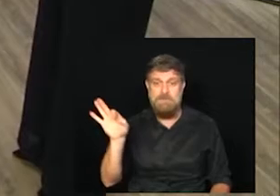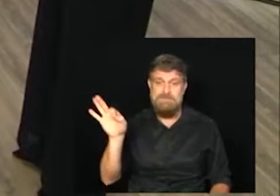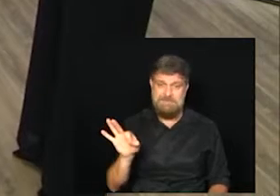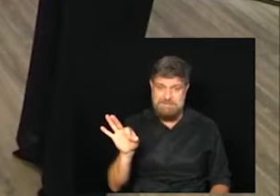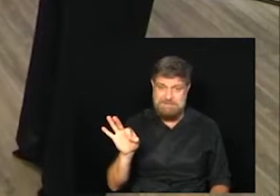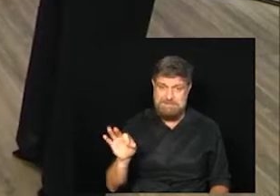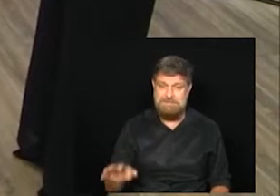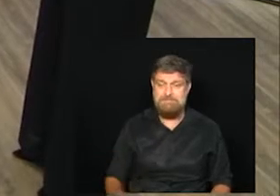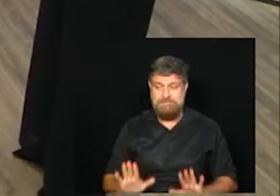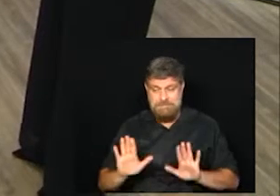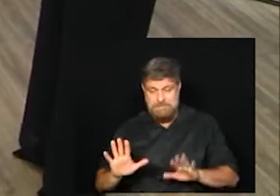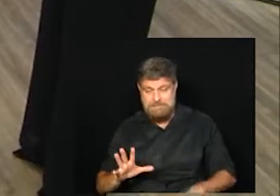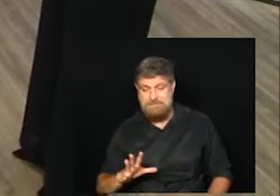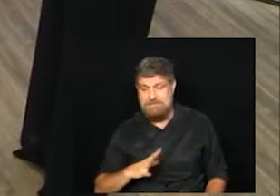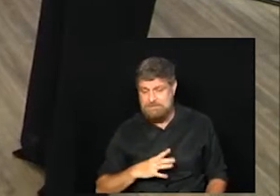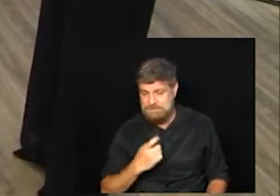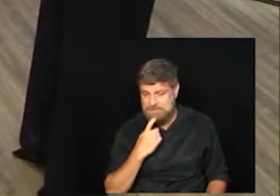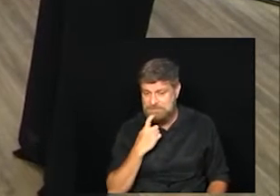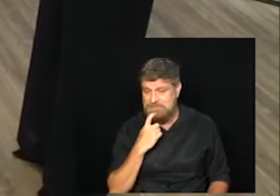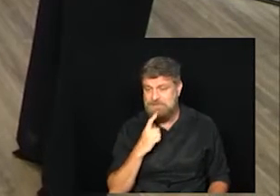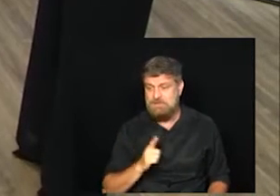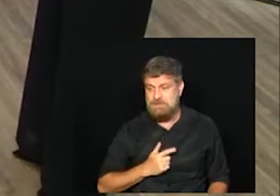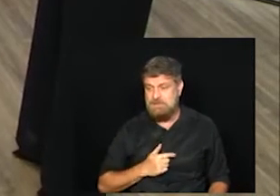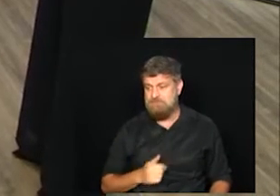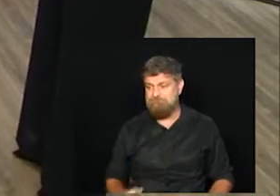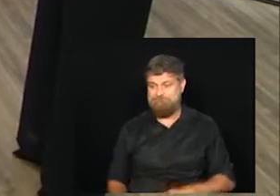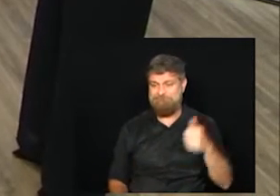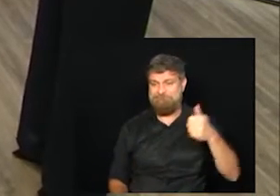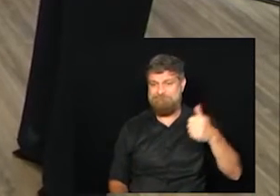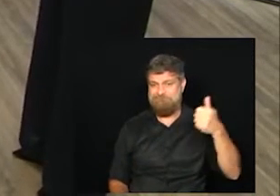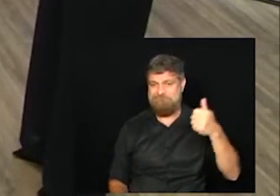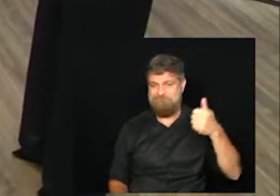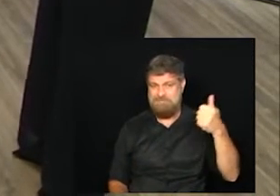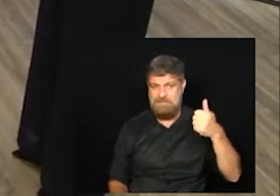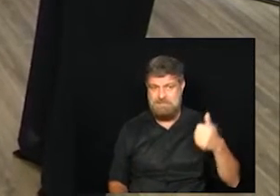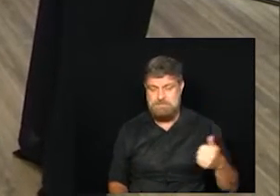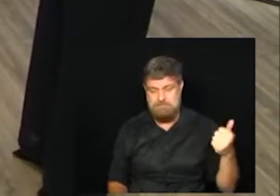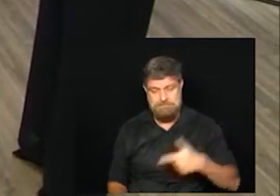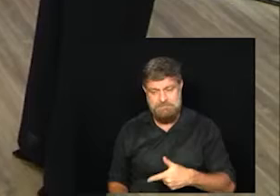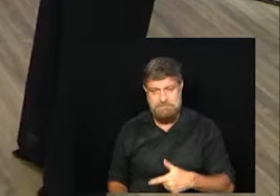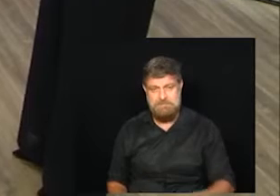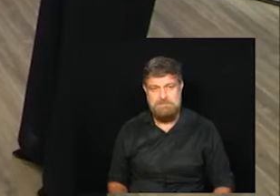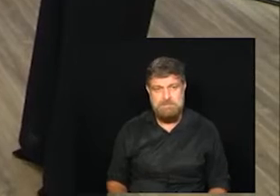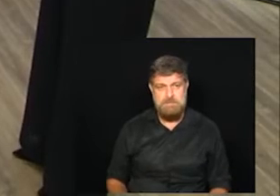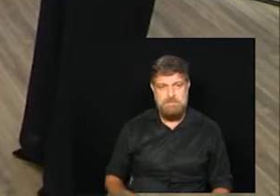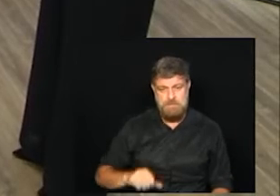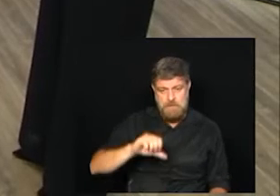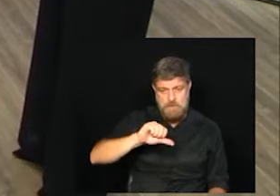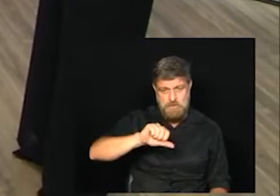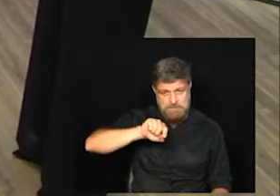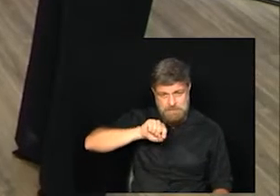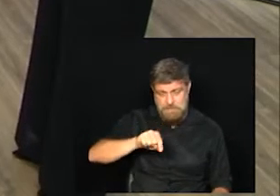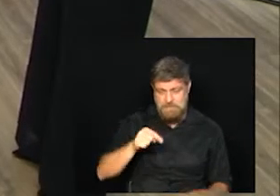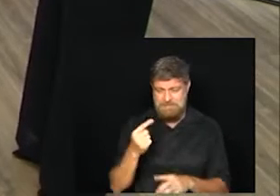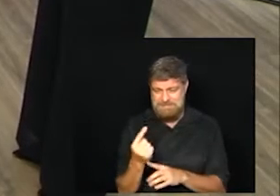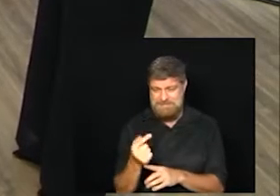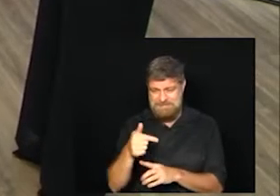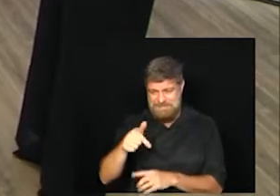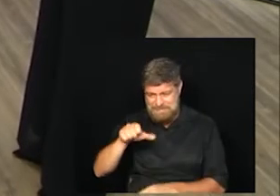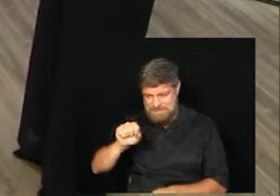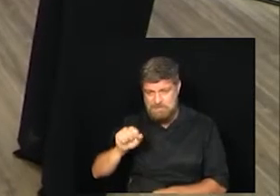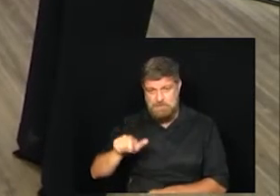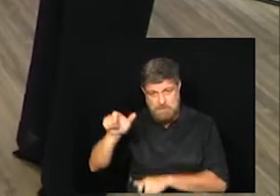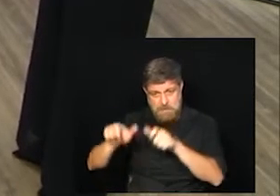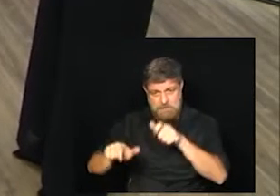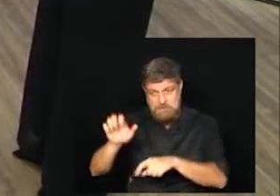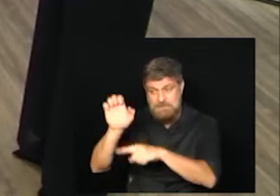45,8%. Olha, de acordo com a nota do governo estadual, nesta terça-feira, 9.178 pacientes estavam internados